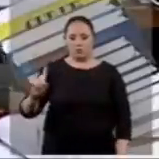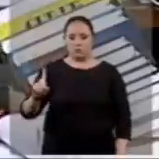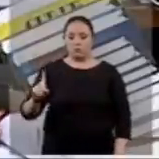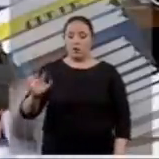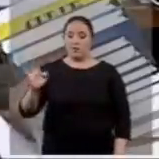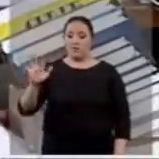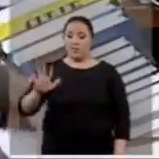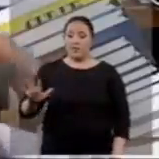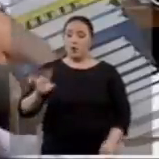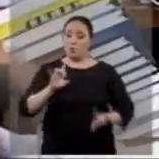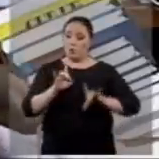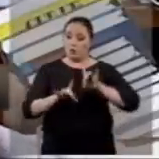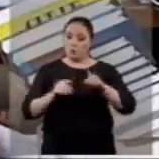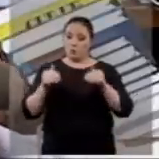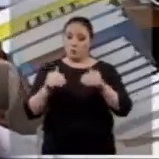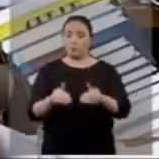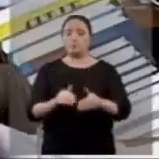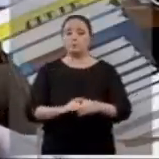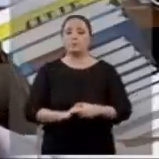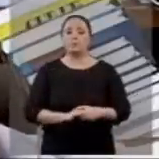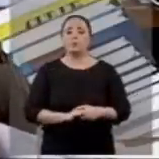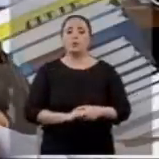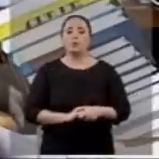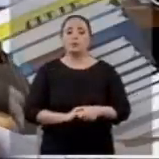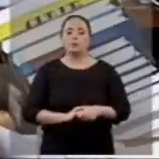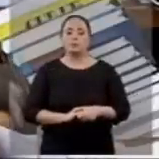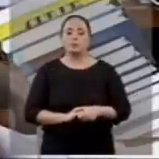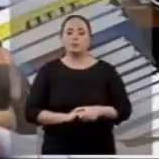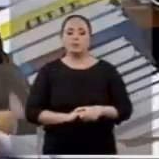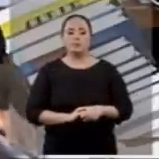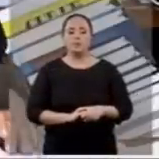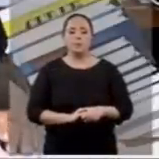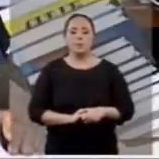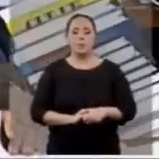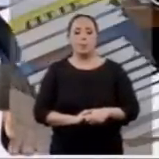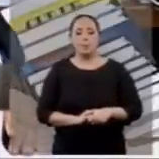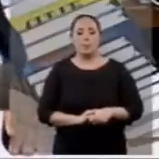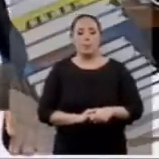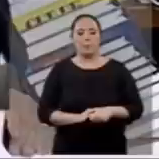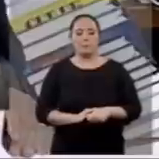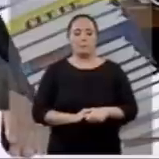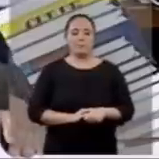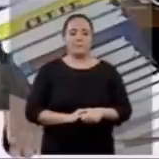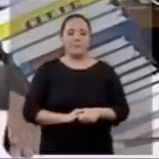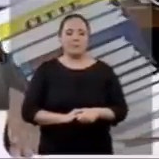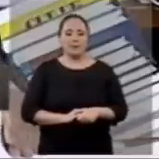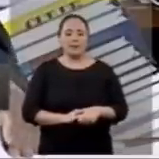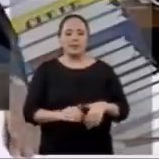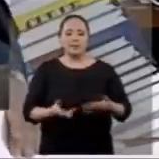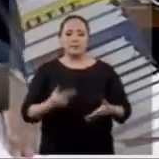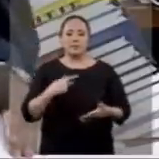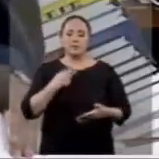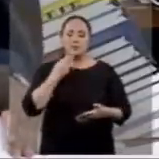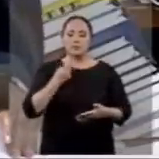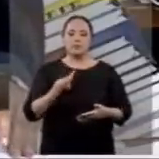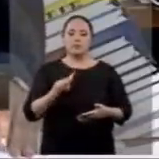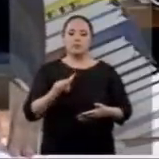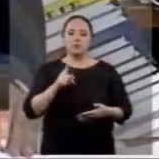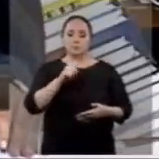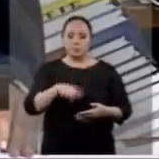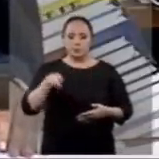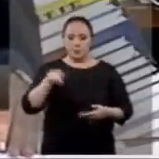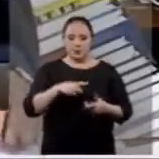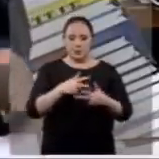Aí trouxe preceito, como ressaltado da tribuna, né? Revogando disposições